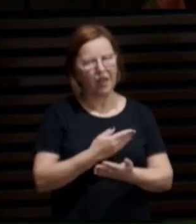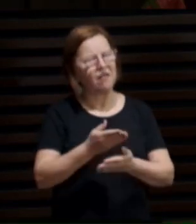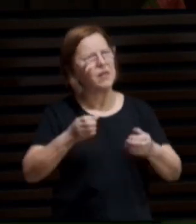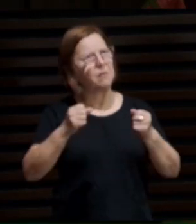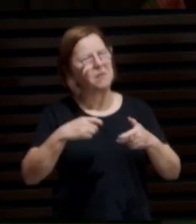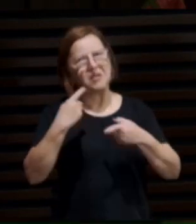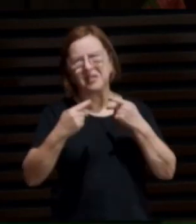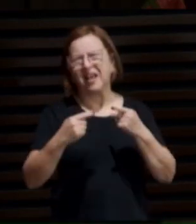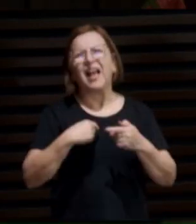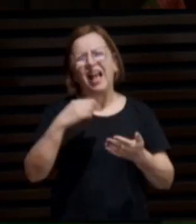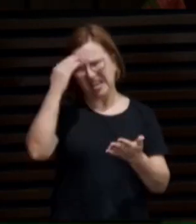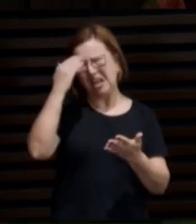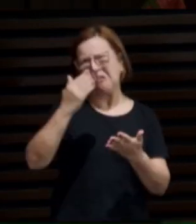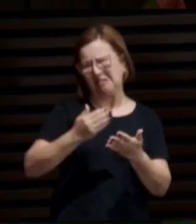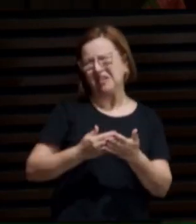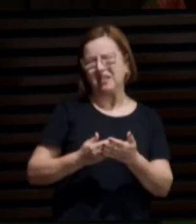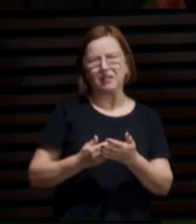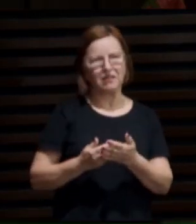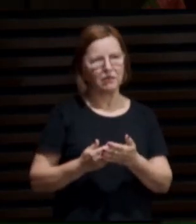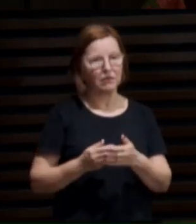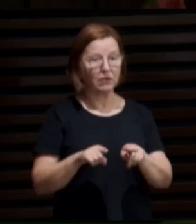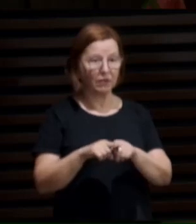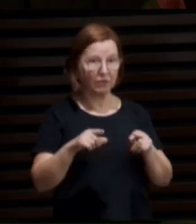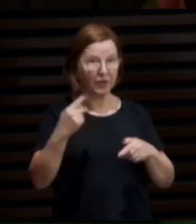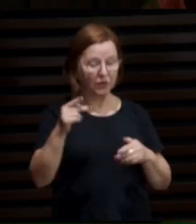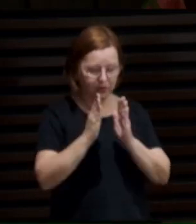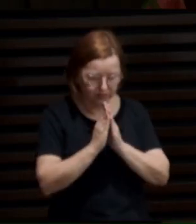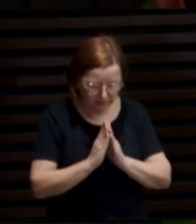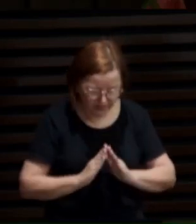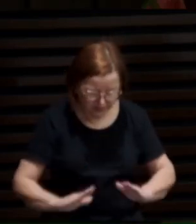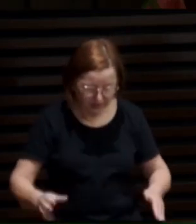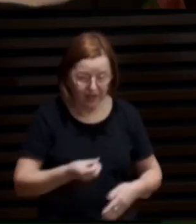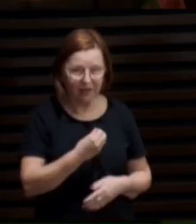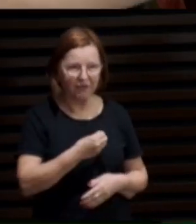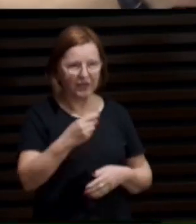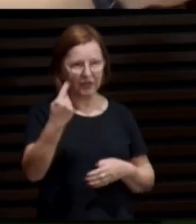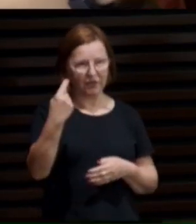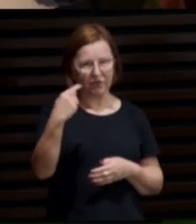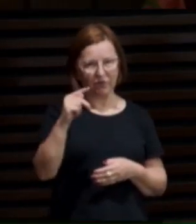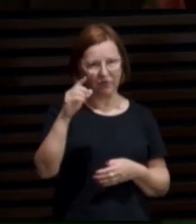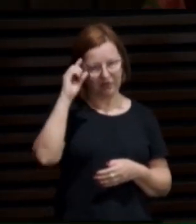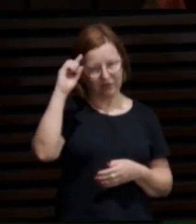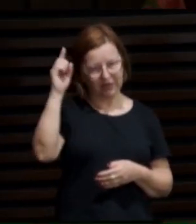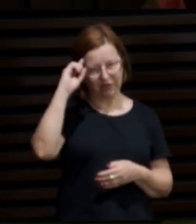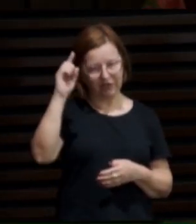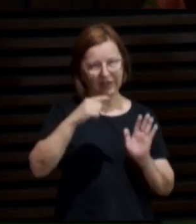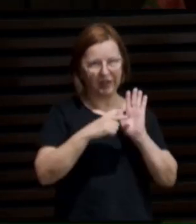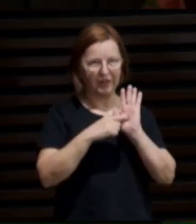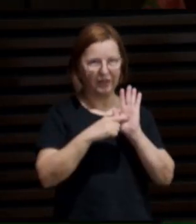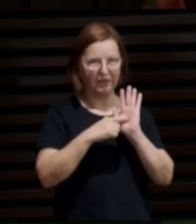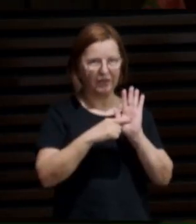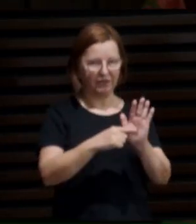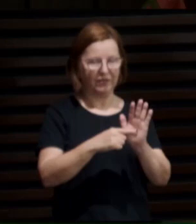que acredita numa coisa, acredita em outra, mas a sua adoração, a vida que você leva no dia a dia, revela de